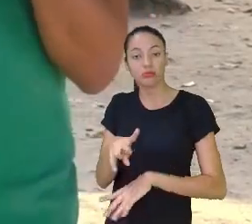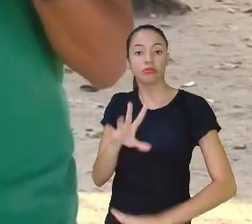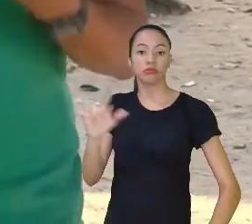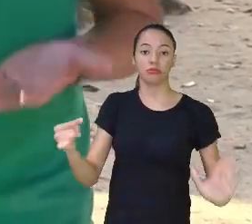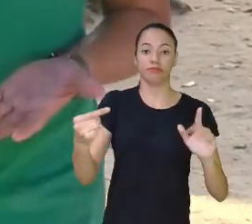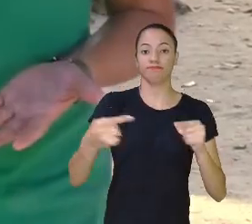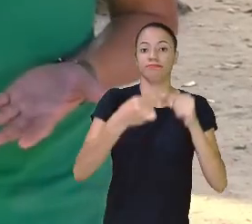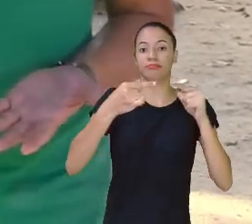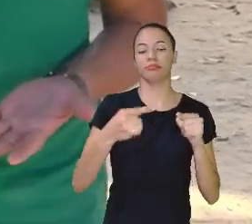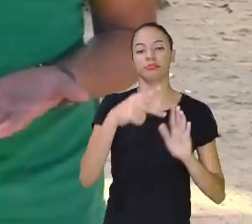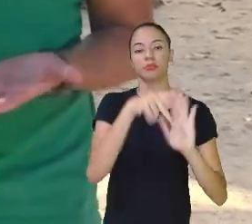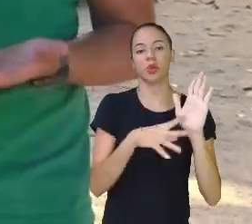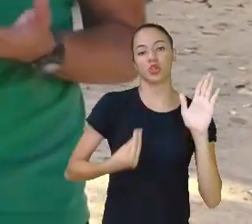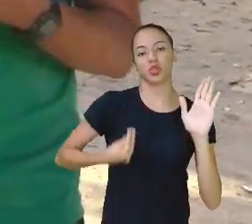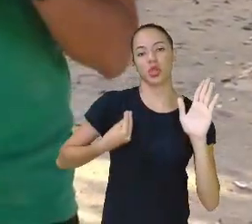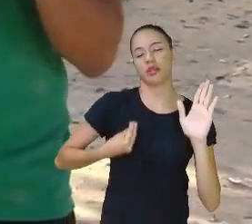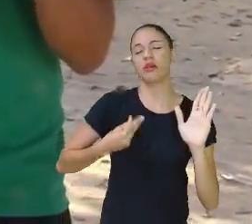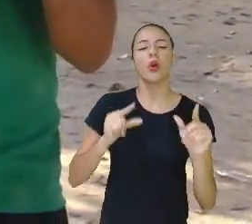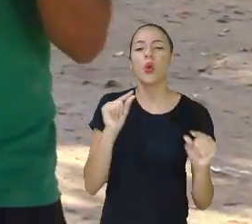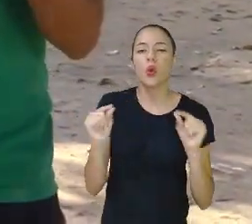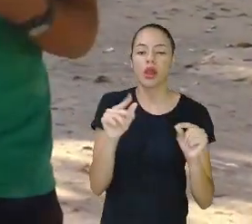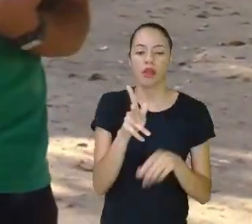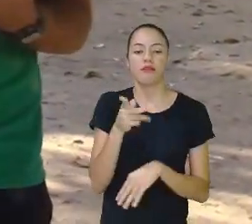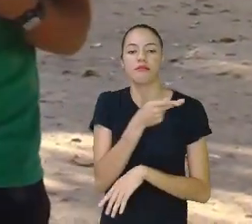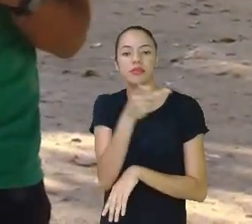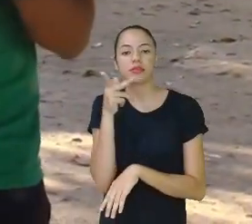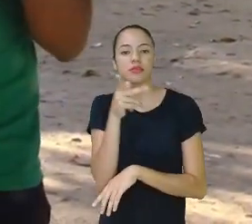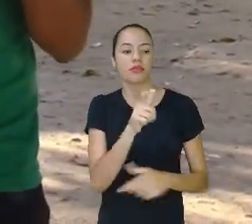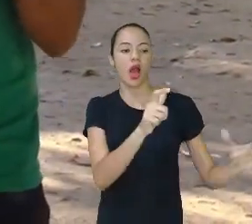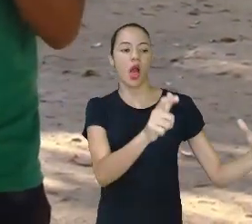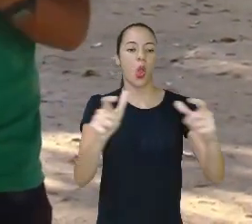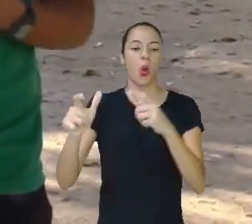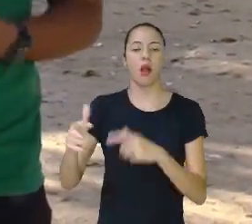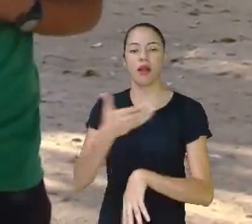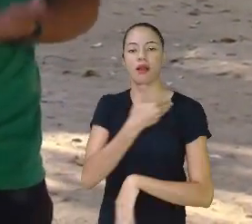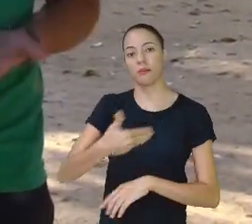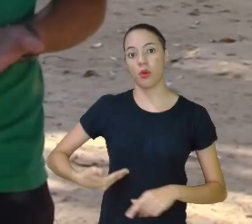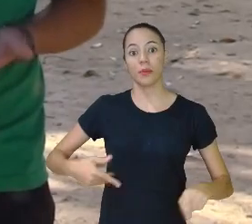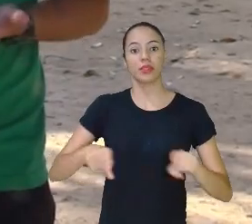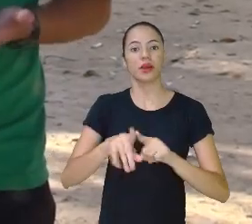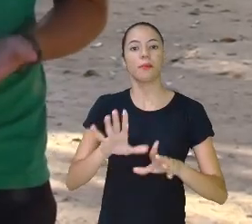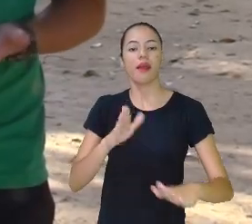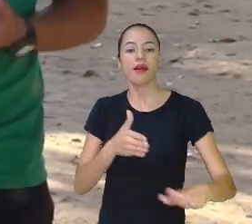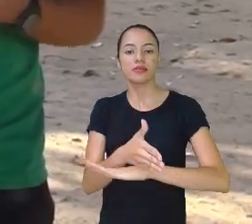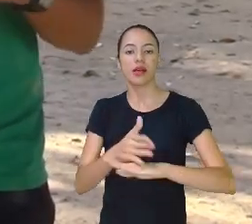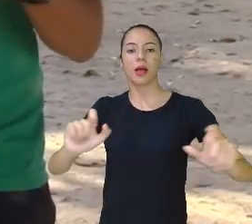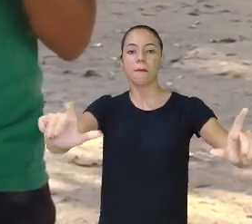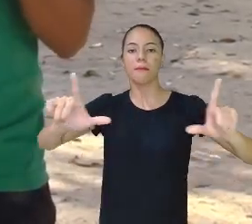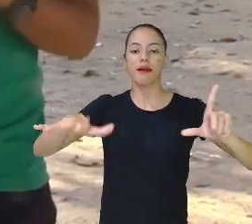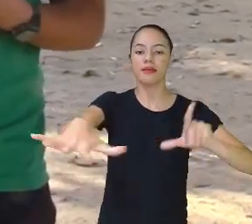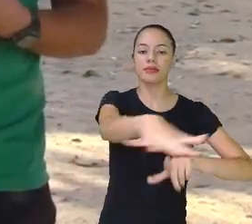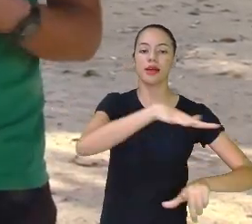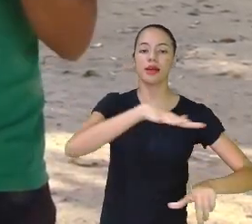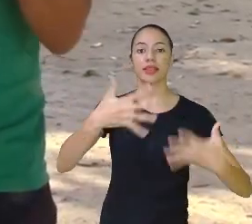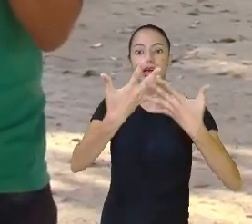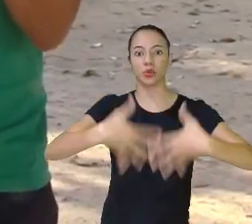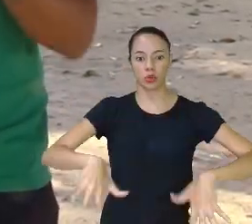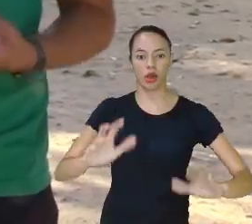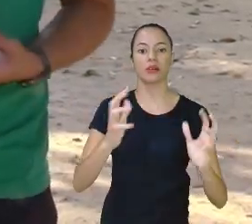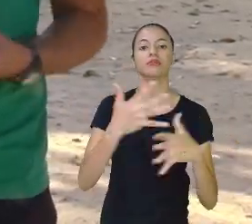gente visitar lugares públicos, a gente ter acesso à paisagem natural da nossa cidade. Isso é chamado